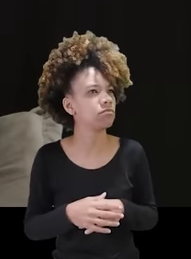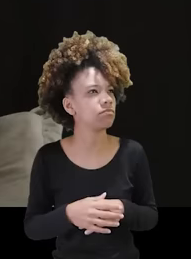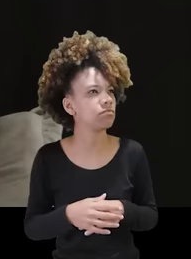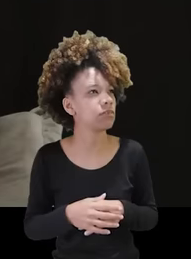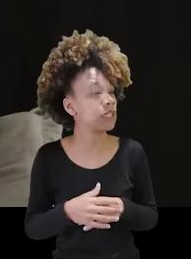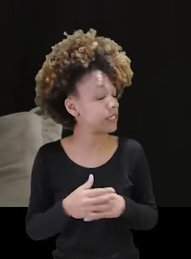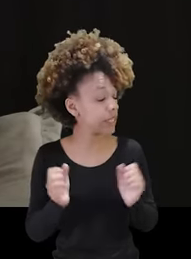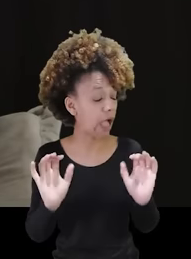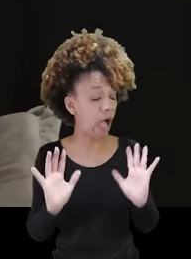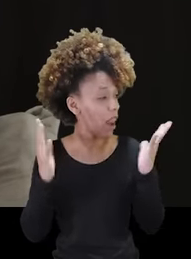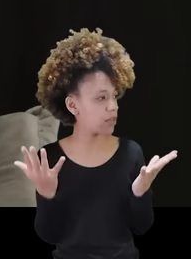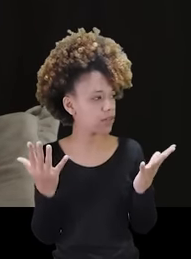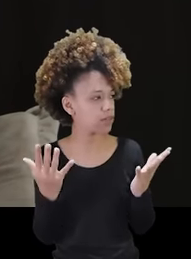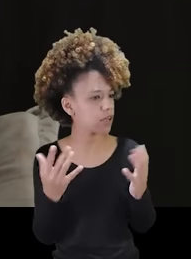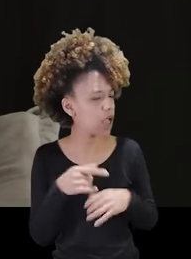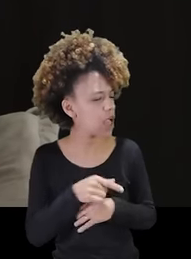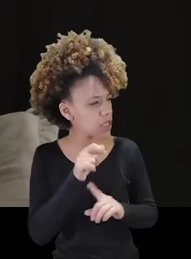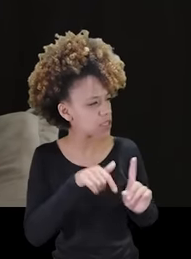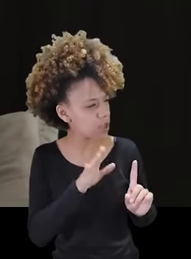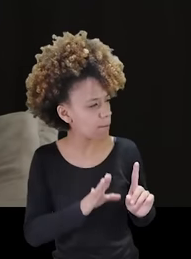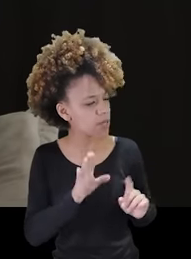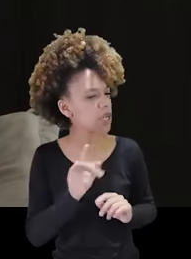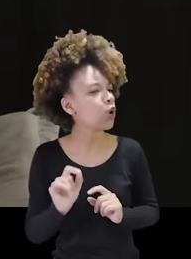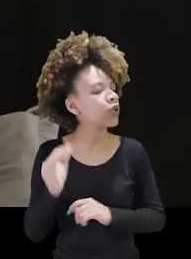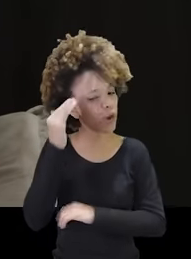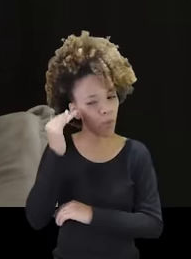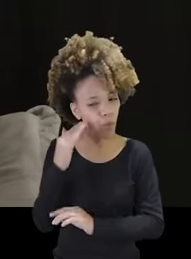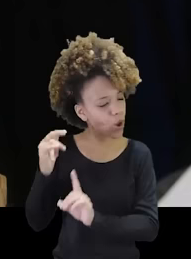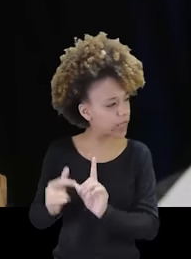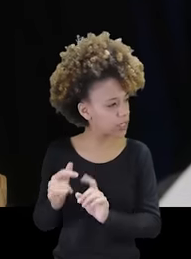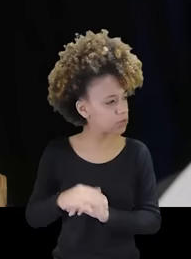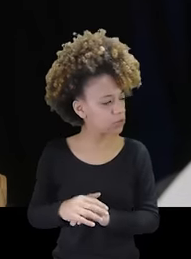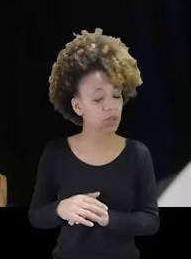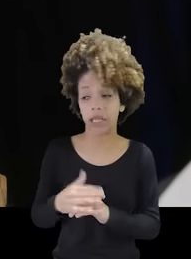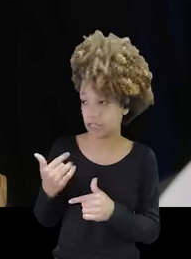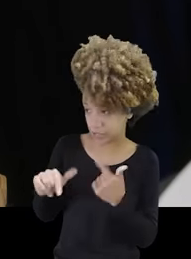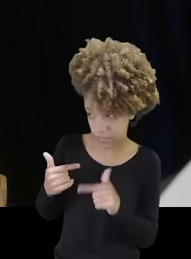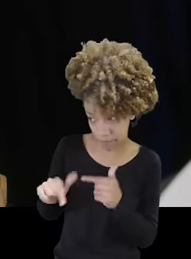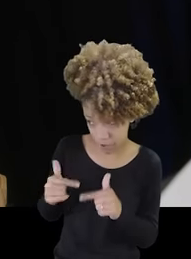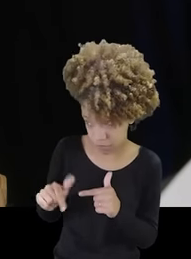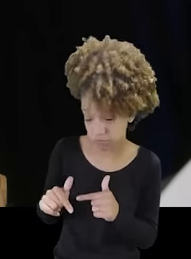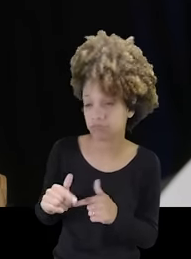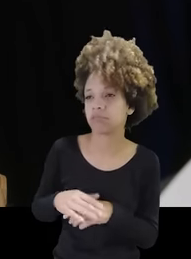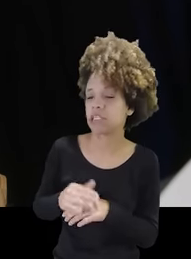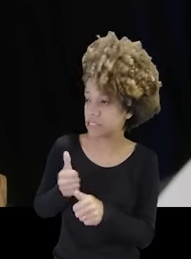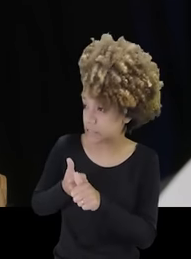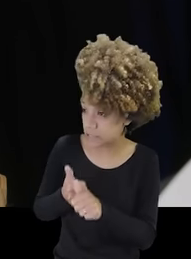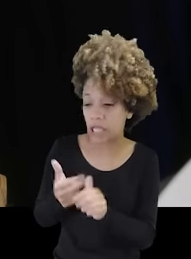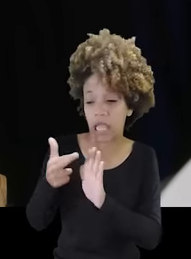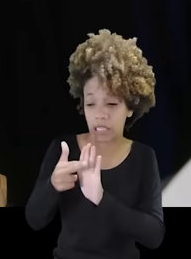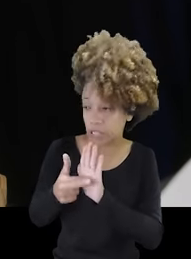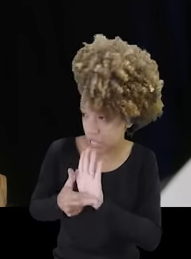muito alegre seria isso brasileiro O que que é um coreano típico trabalha muito Segue